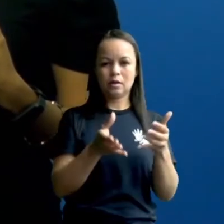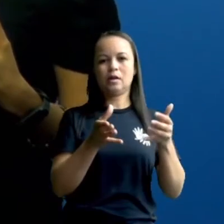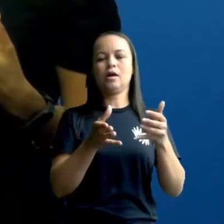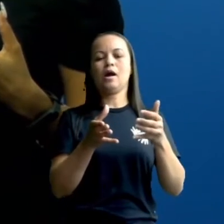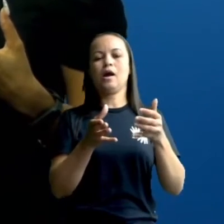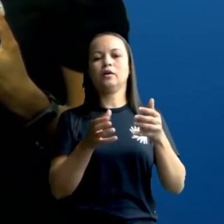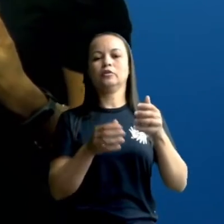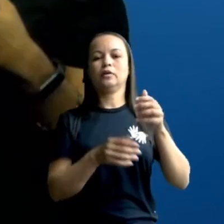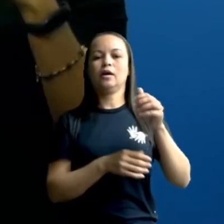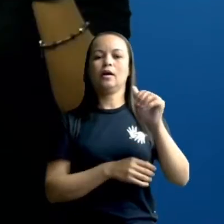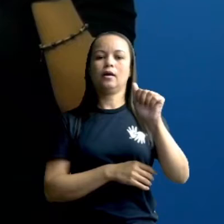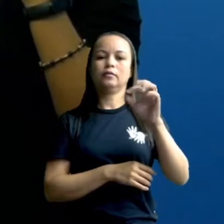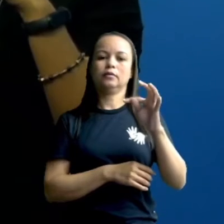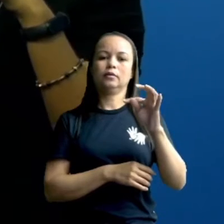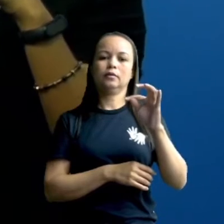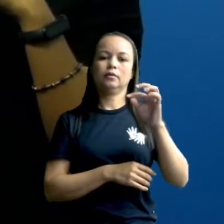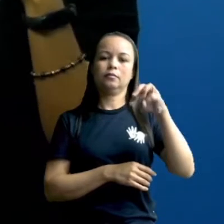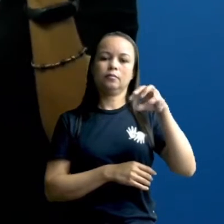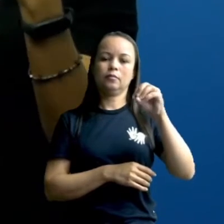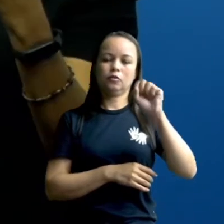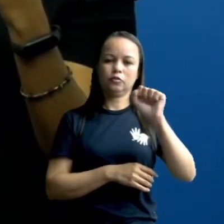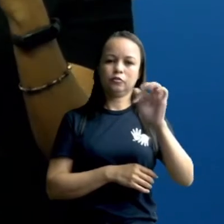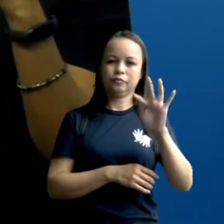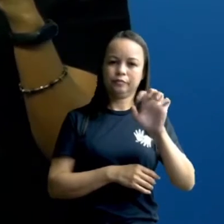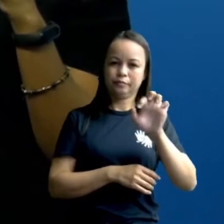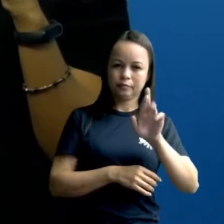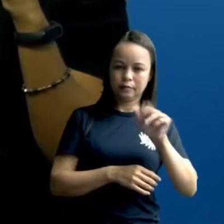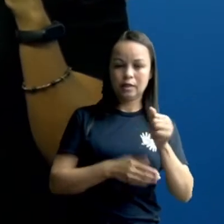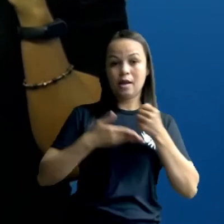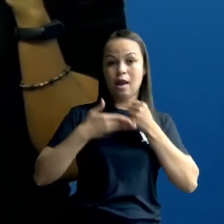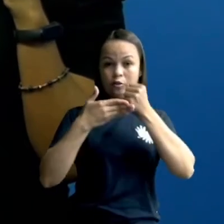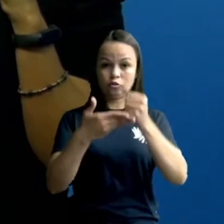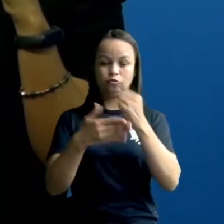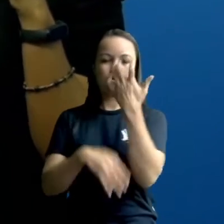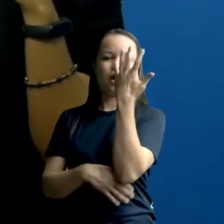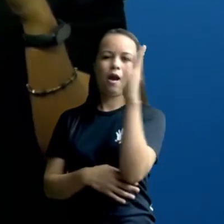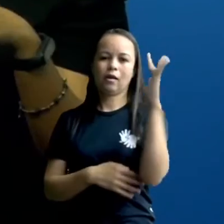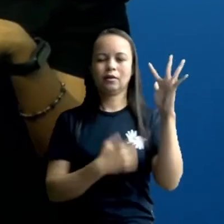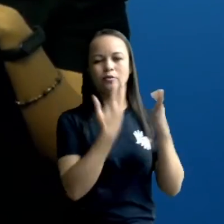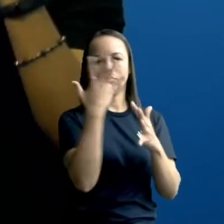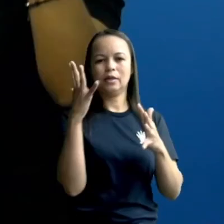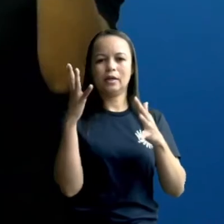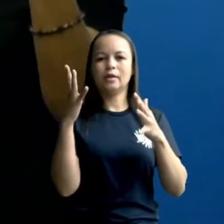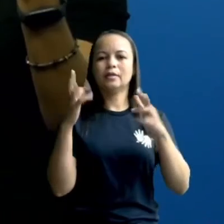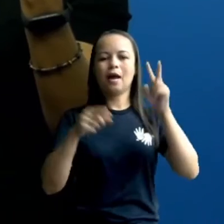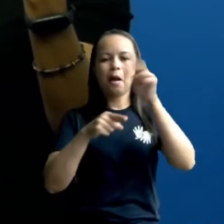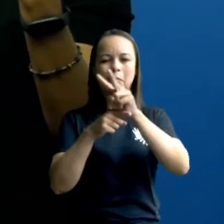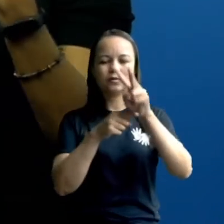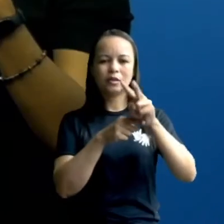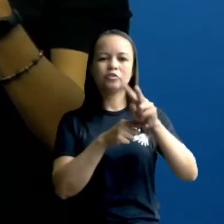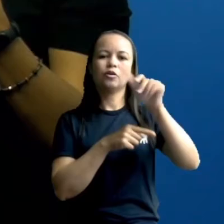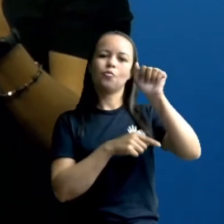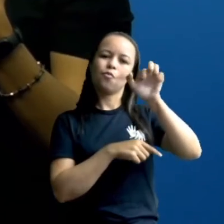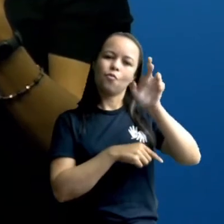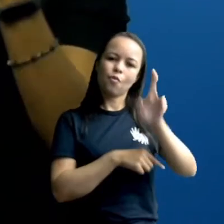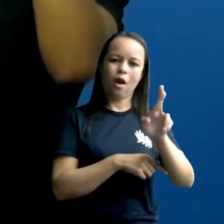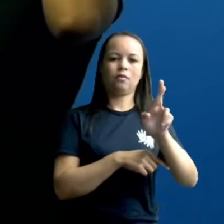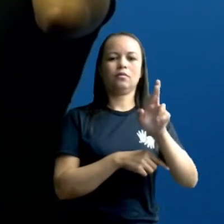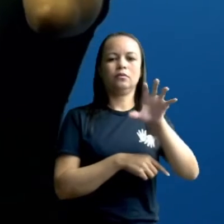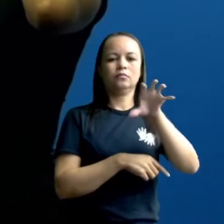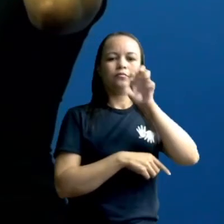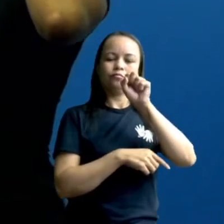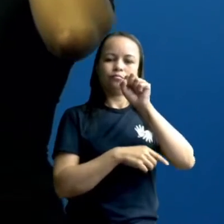para as camadas atmosféricas, e ajuda a natureza também na conservação do ar,